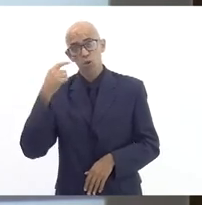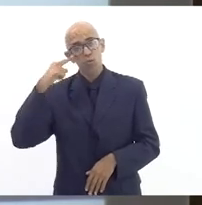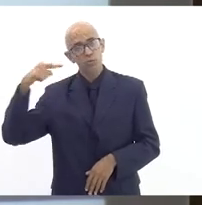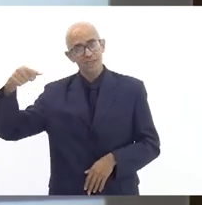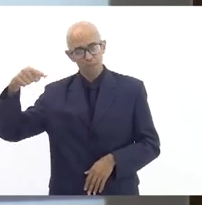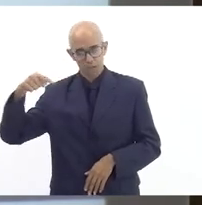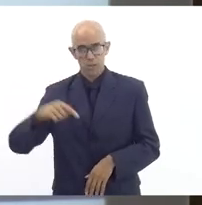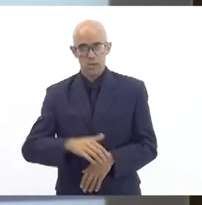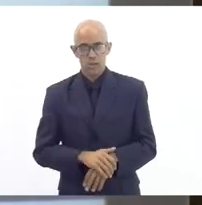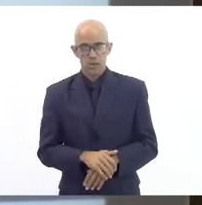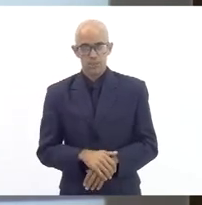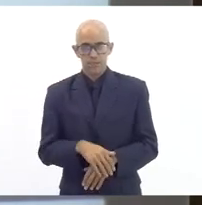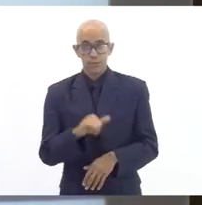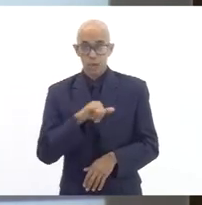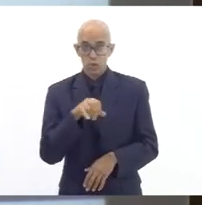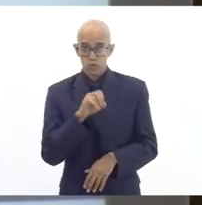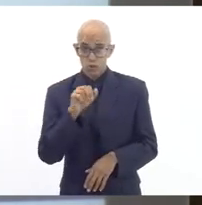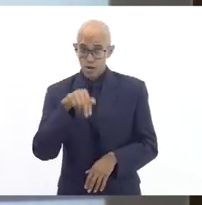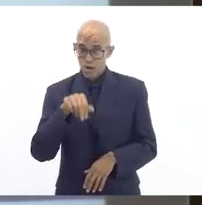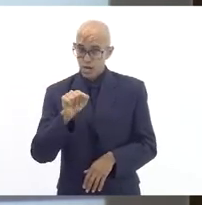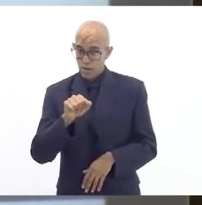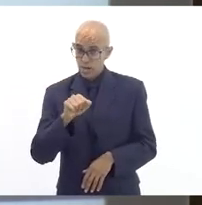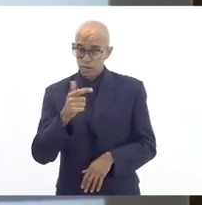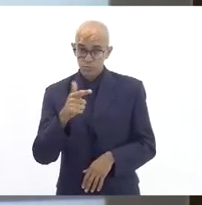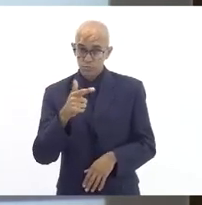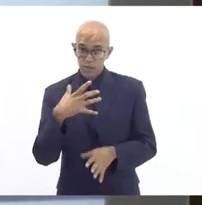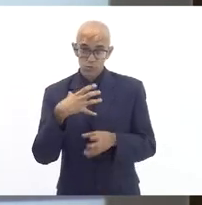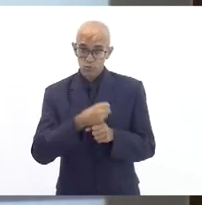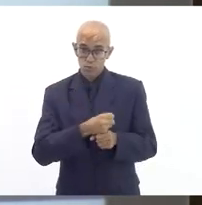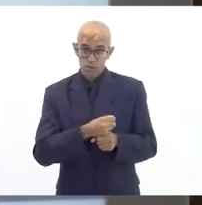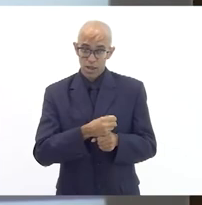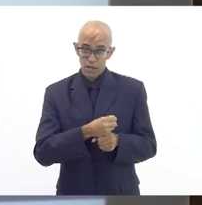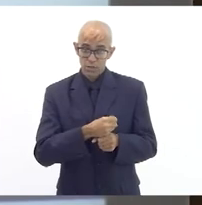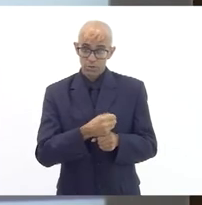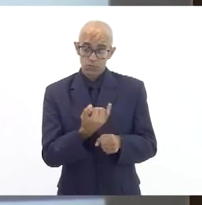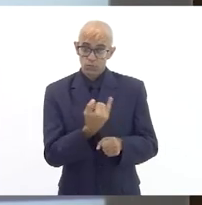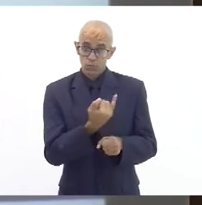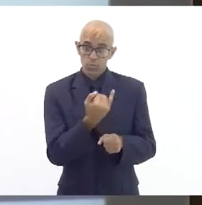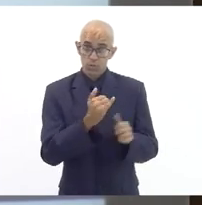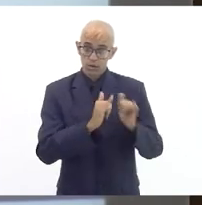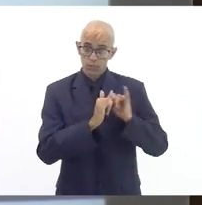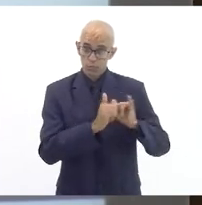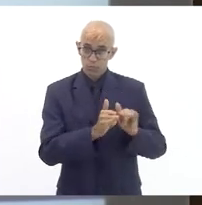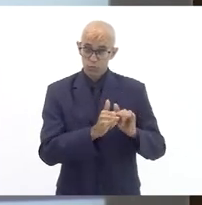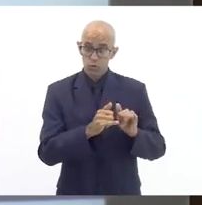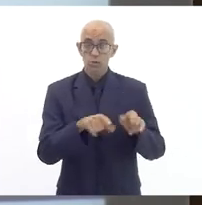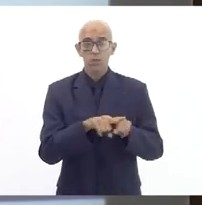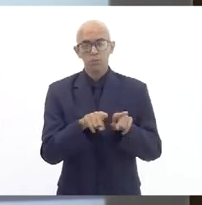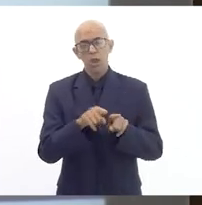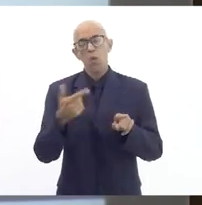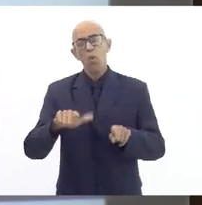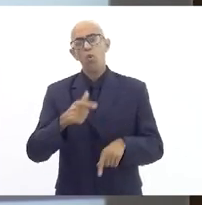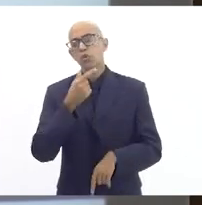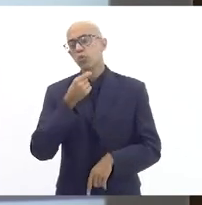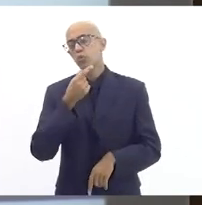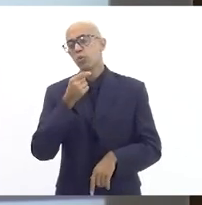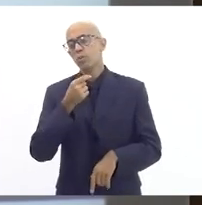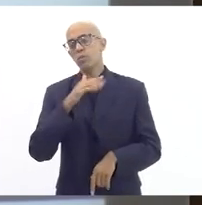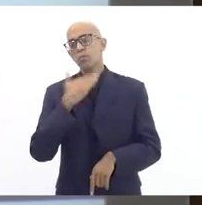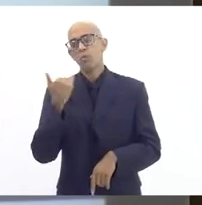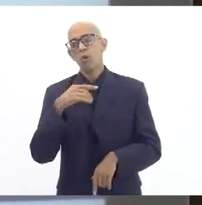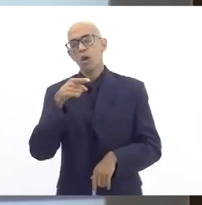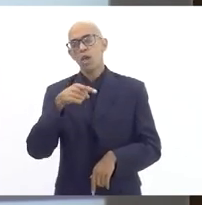dar a visibilidade, ela não aparece nos dados. Nem a Joana, nem um outro menino que morreu arrastado do ramal de Honório Gurgel